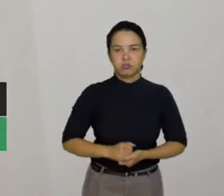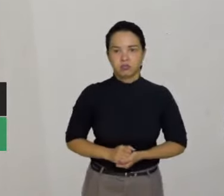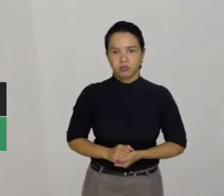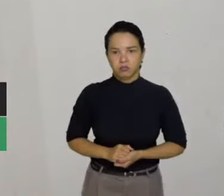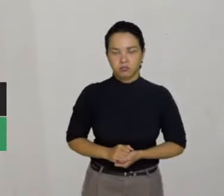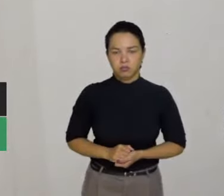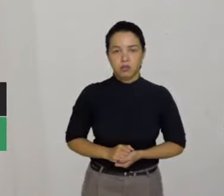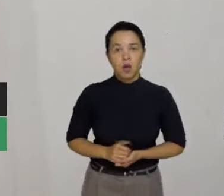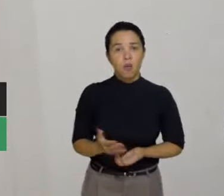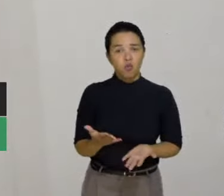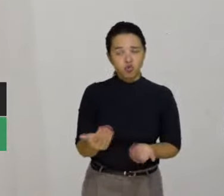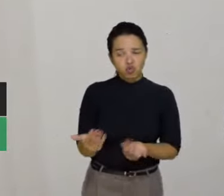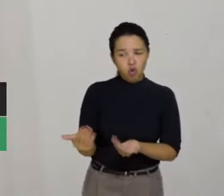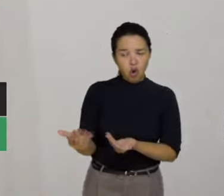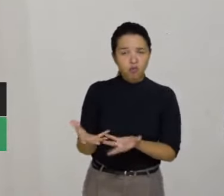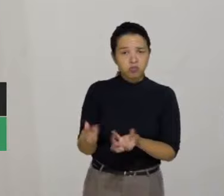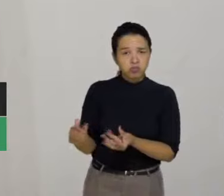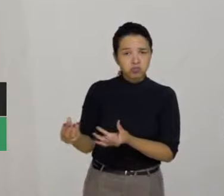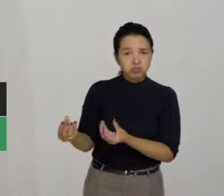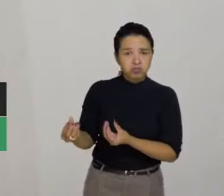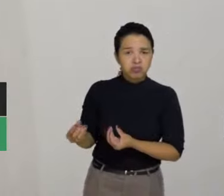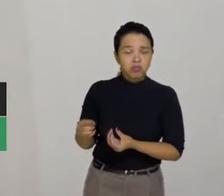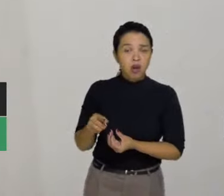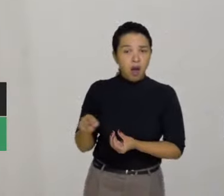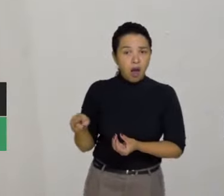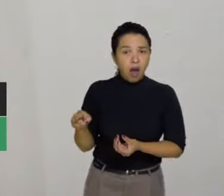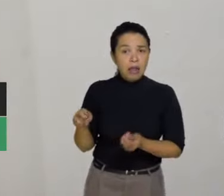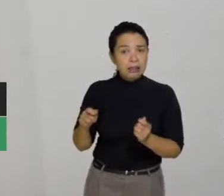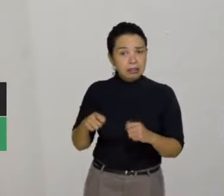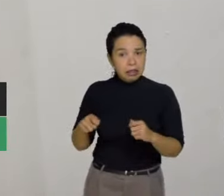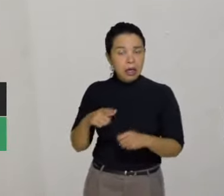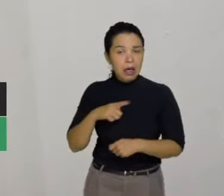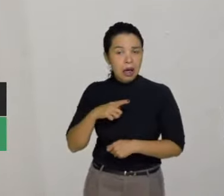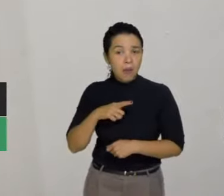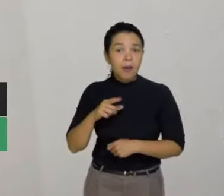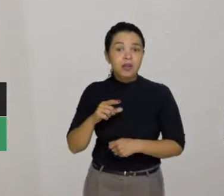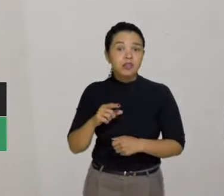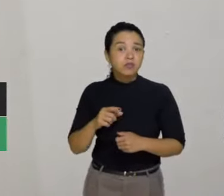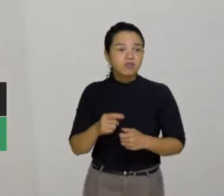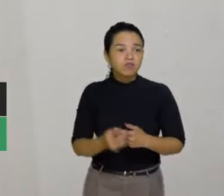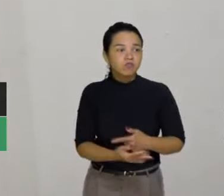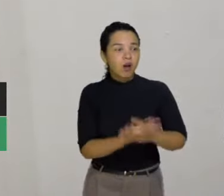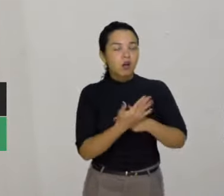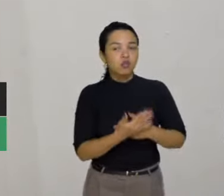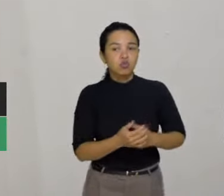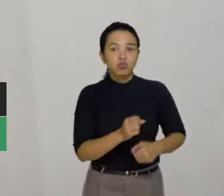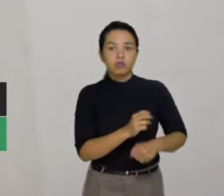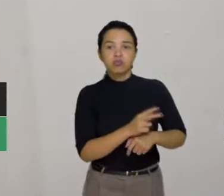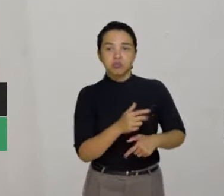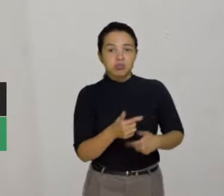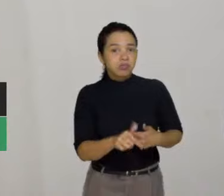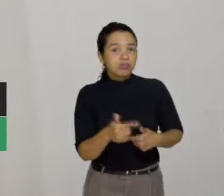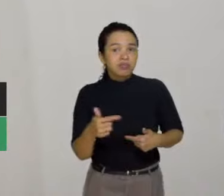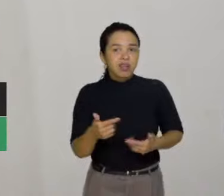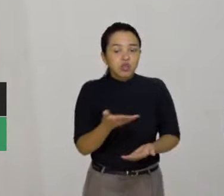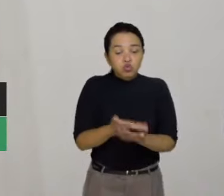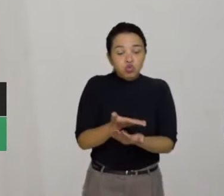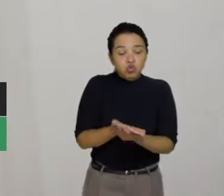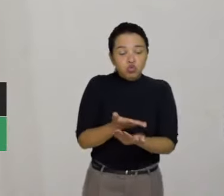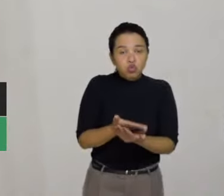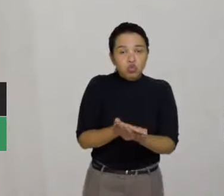tudo isso, mas não têm as oportunidades. Não conseguem dedicar mais tempo aos estudos porque